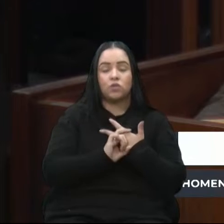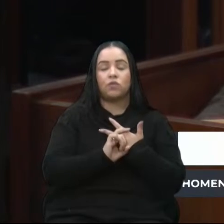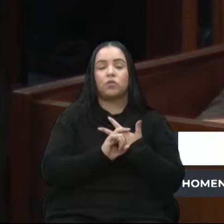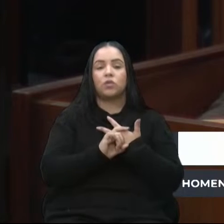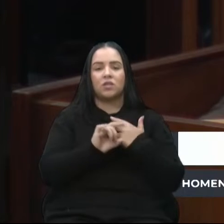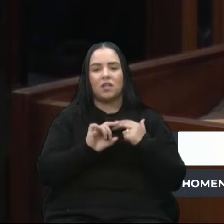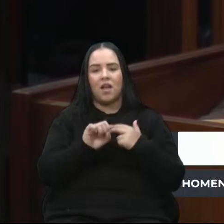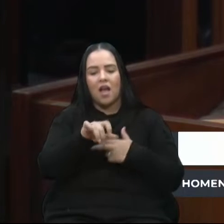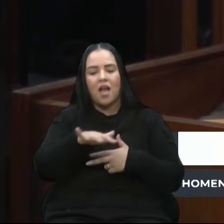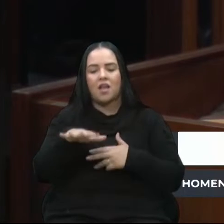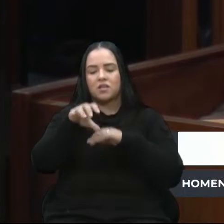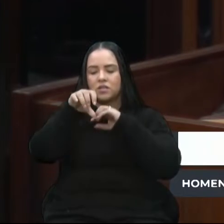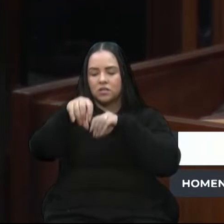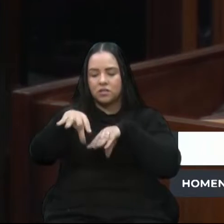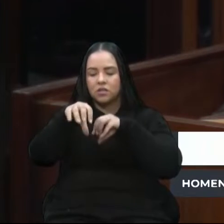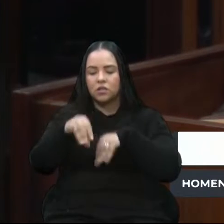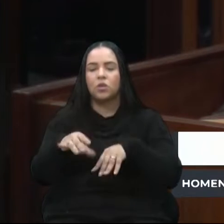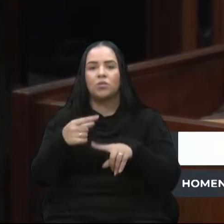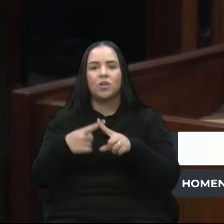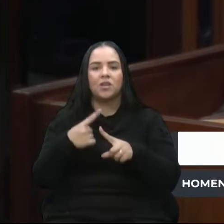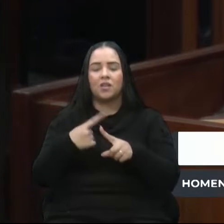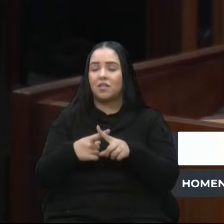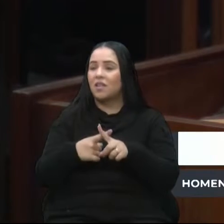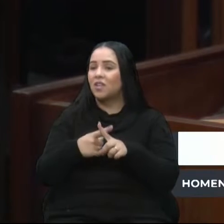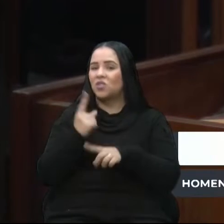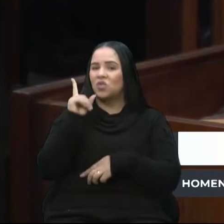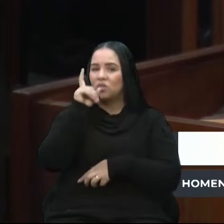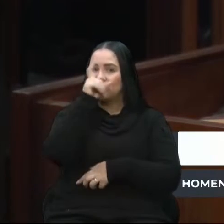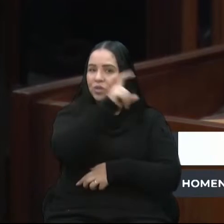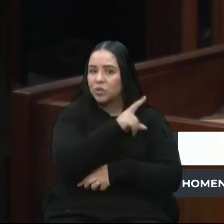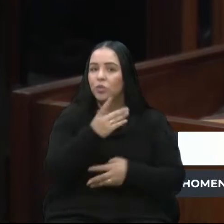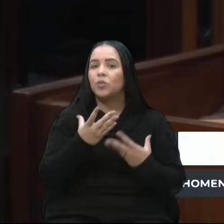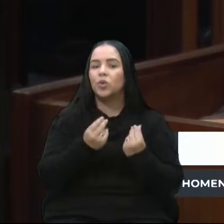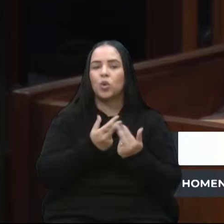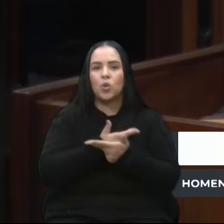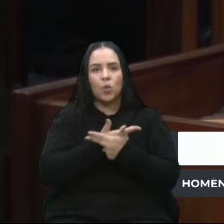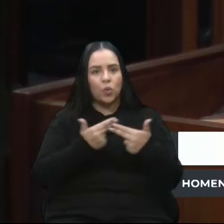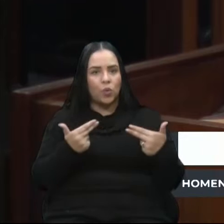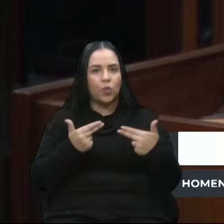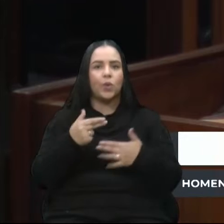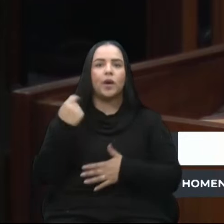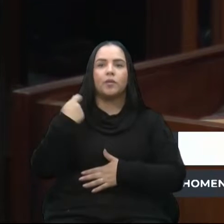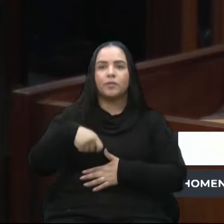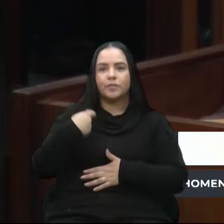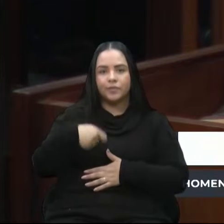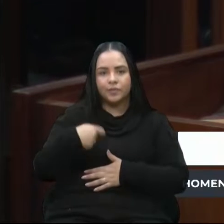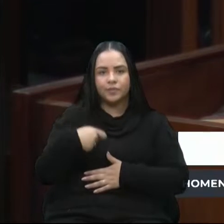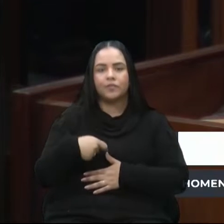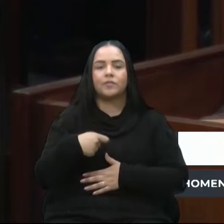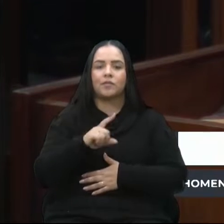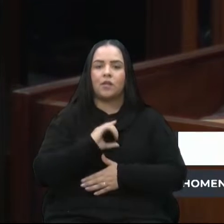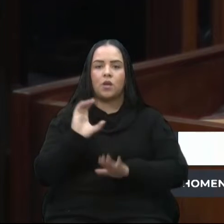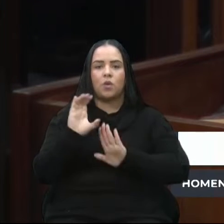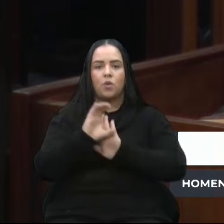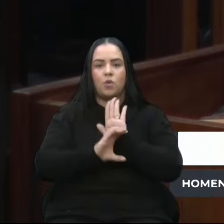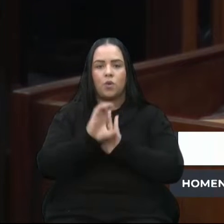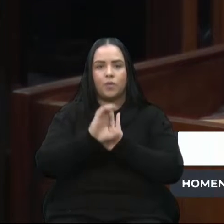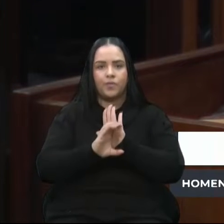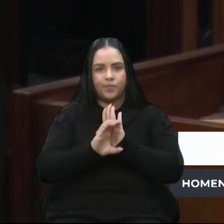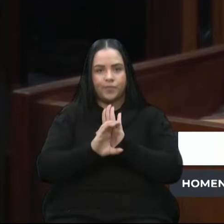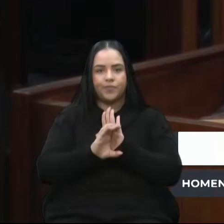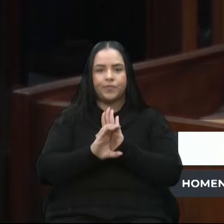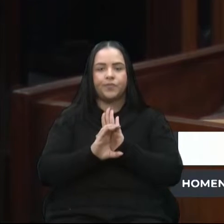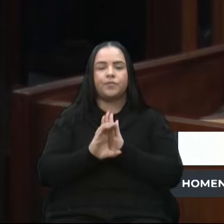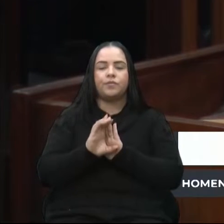que, digamos, está estrangulada, porque muitas coisas precisam ir para os currículos escolares, mas